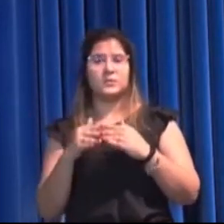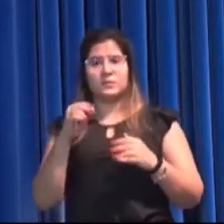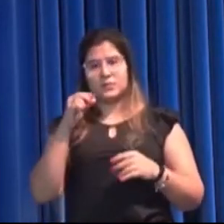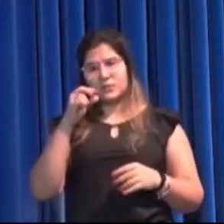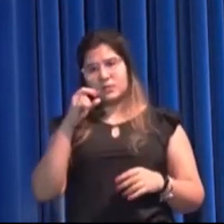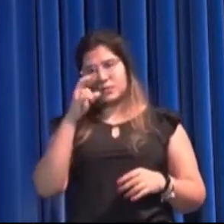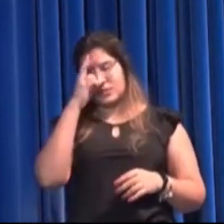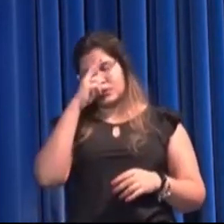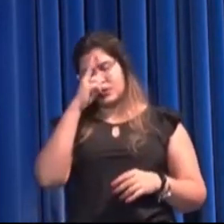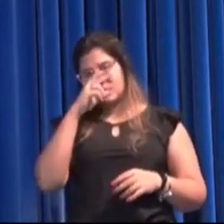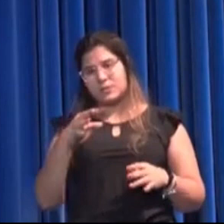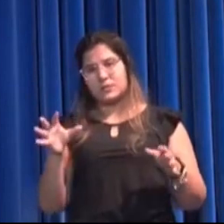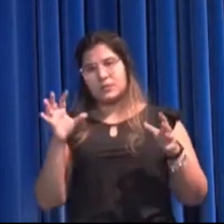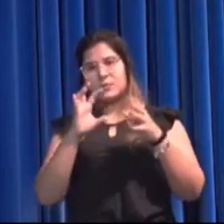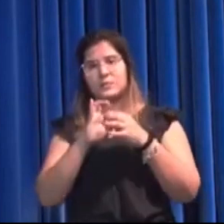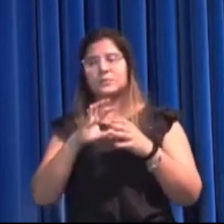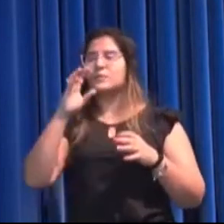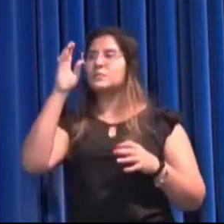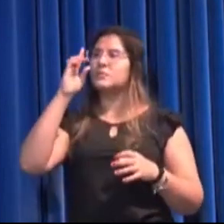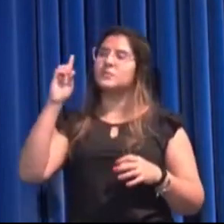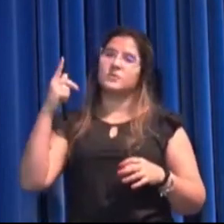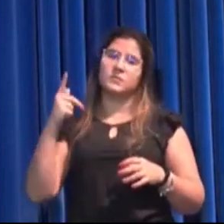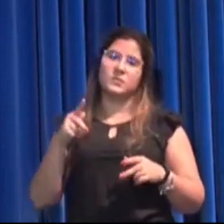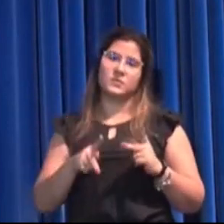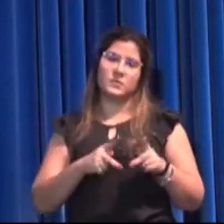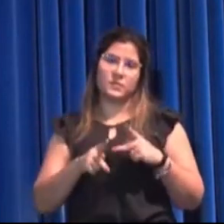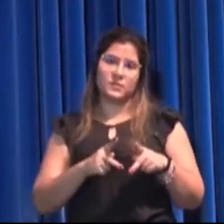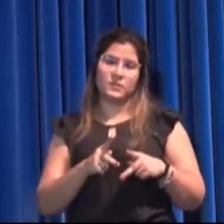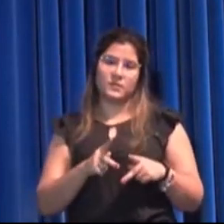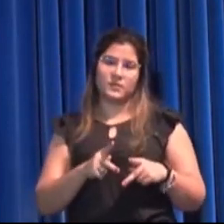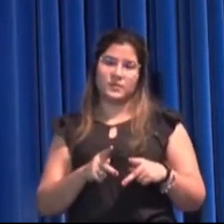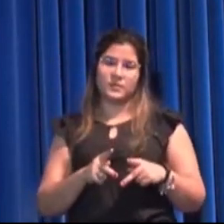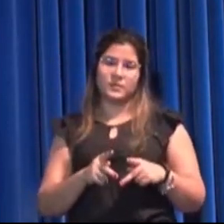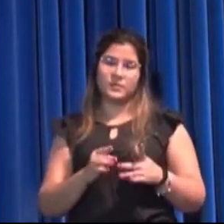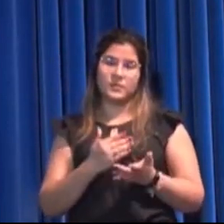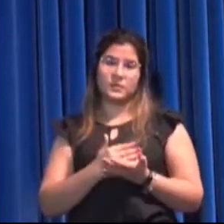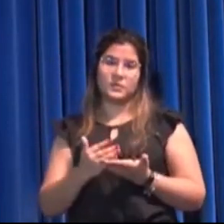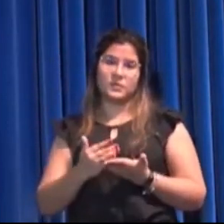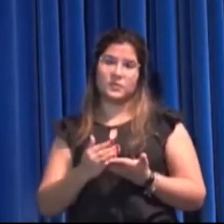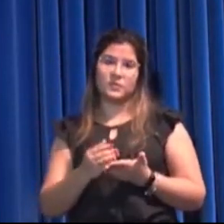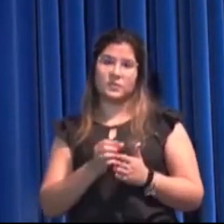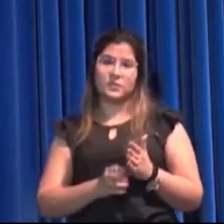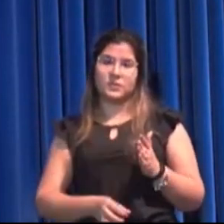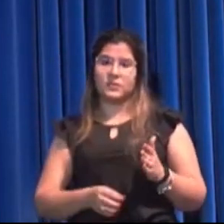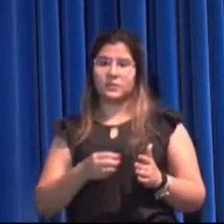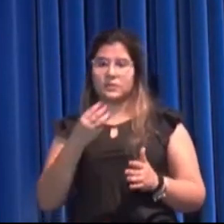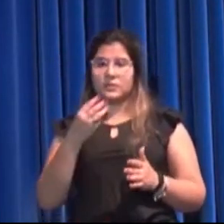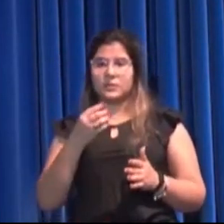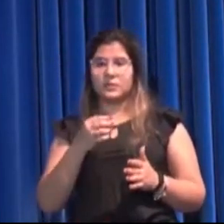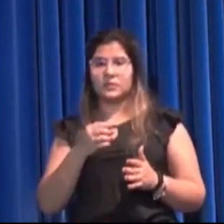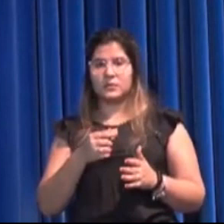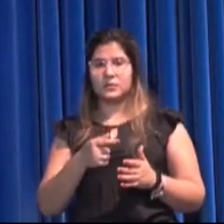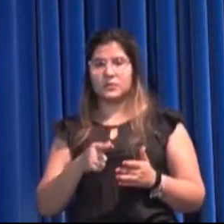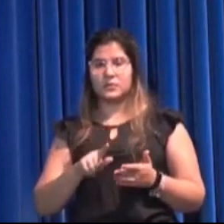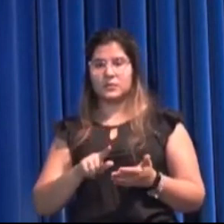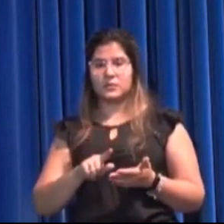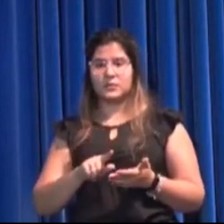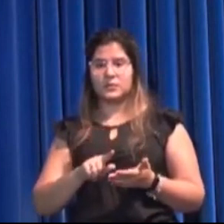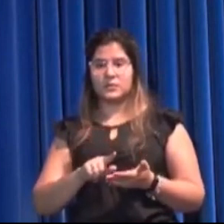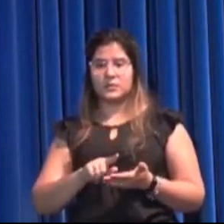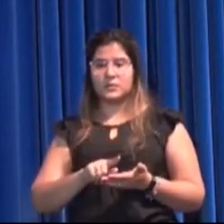Deus com o seu povo, nós sabemos que a partir do capítulo 3 de Gênesis, onde entrou o pecado no